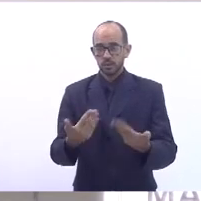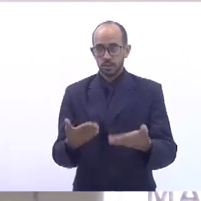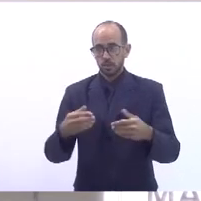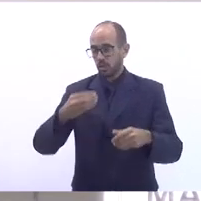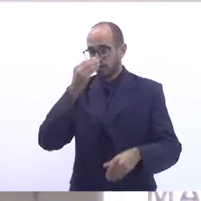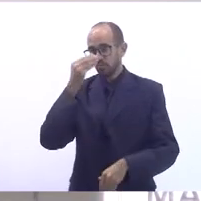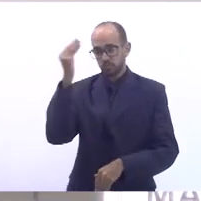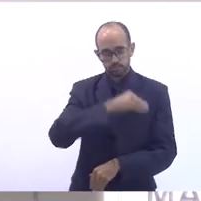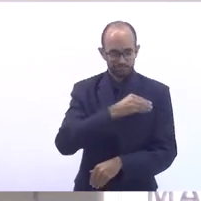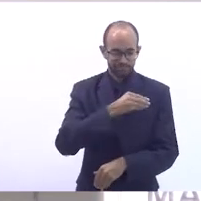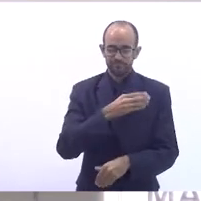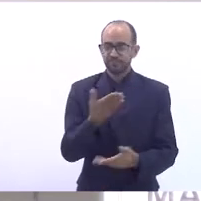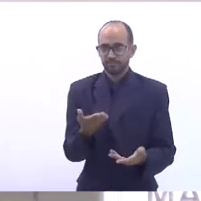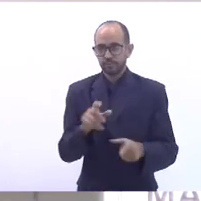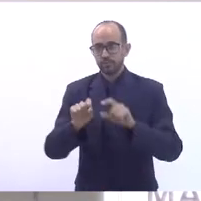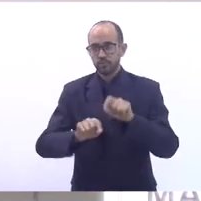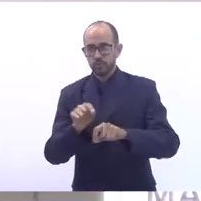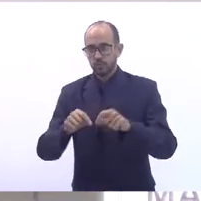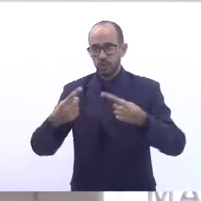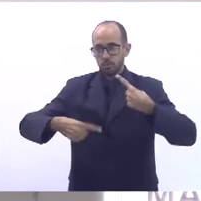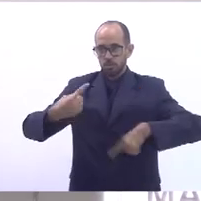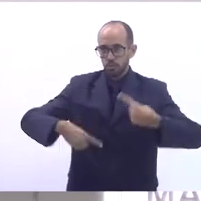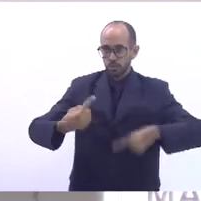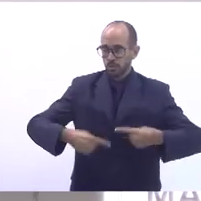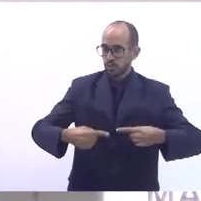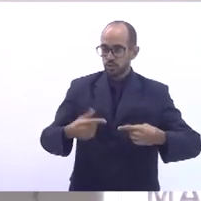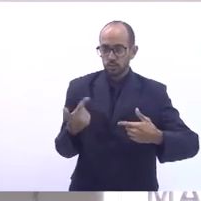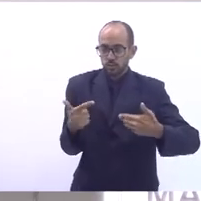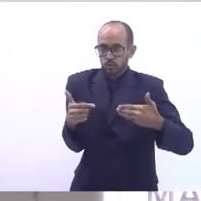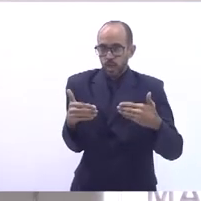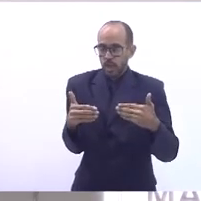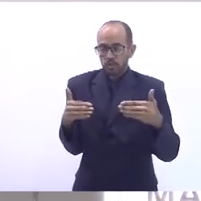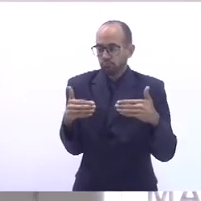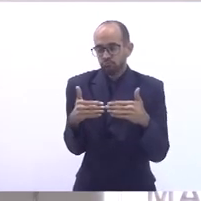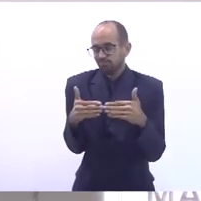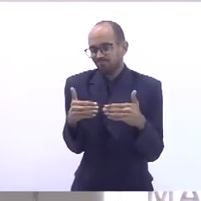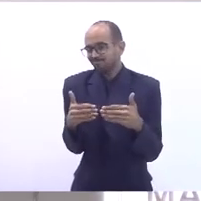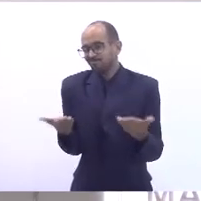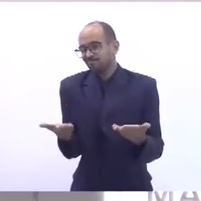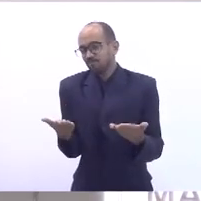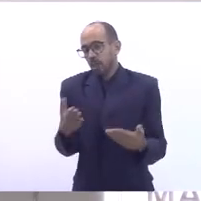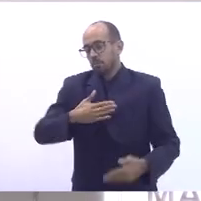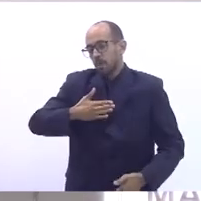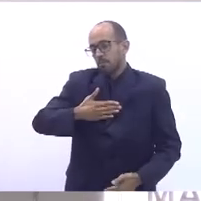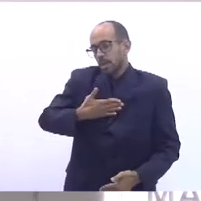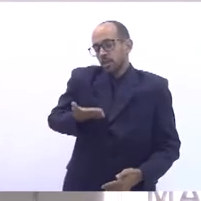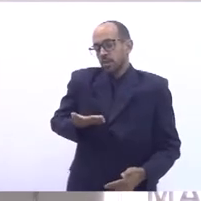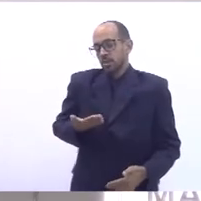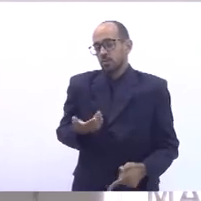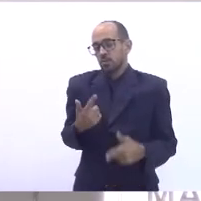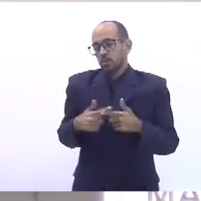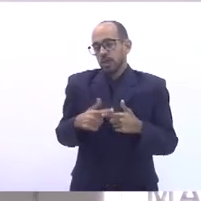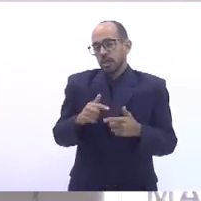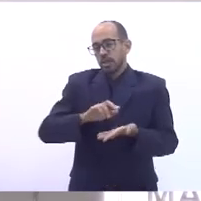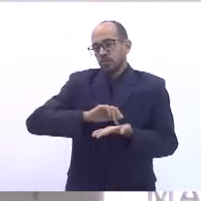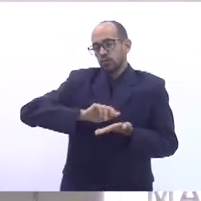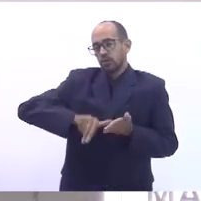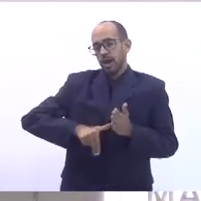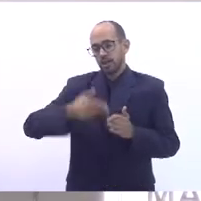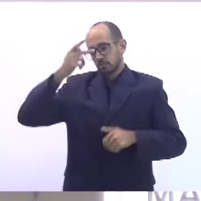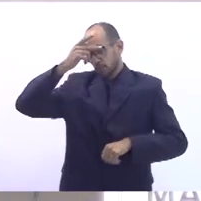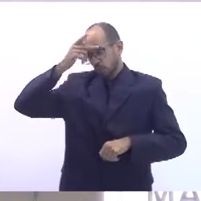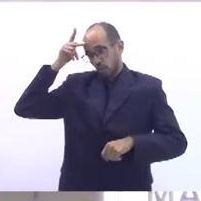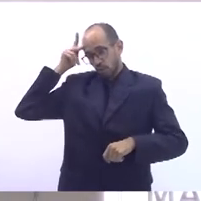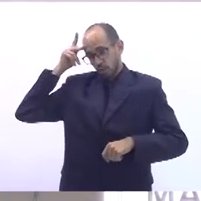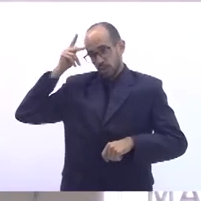negligentes né políticas que não fazem sentido de dentro da visão de diversos e diversas pessoas